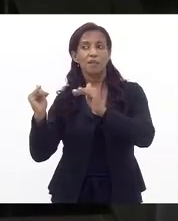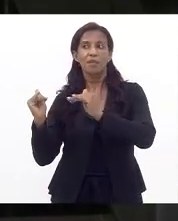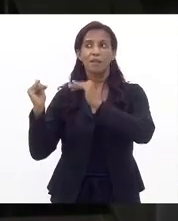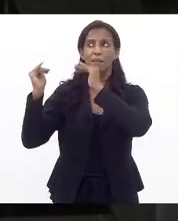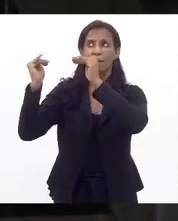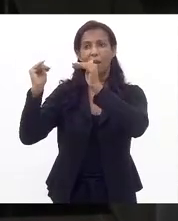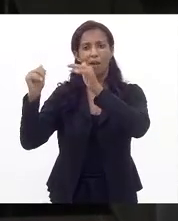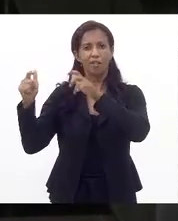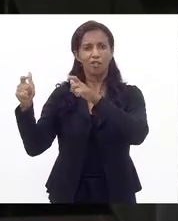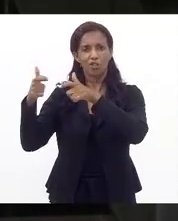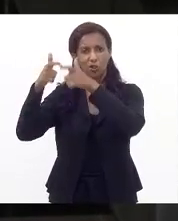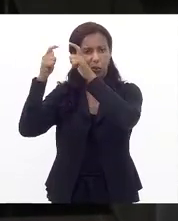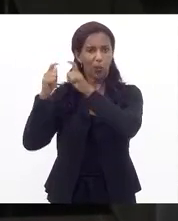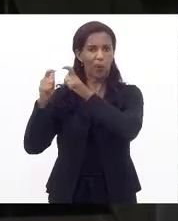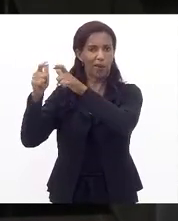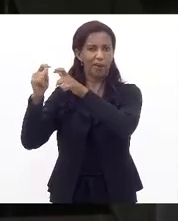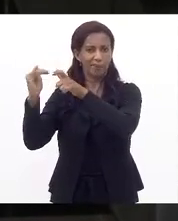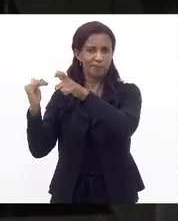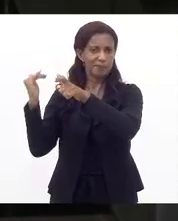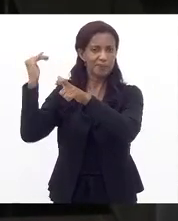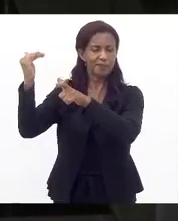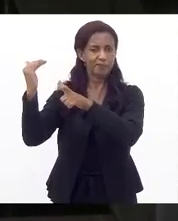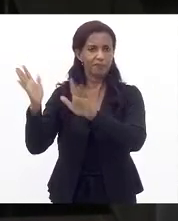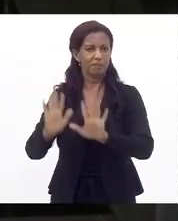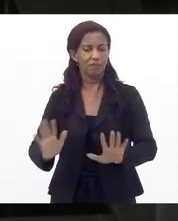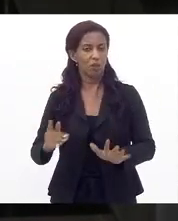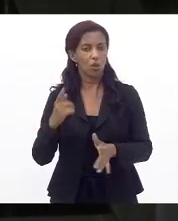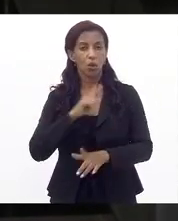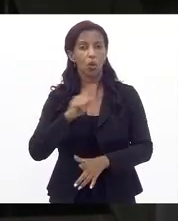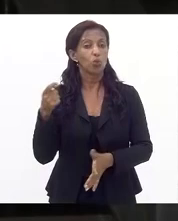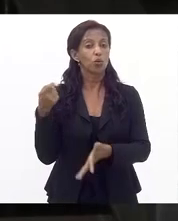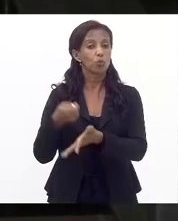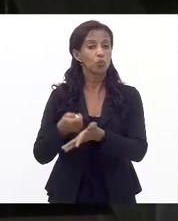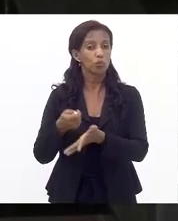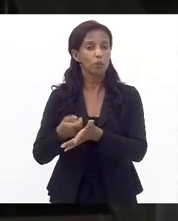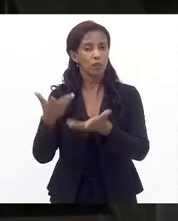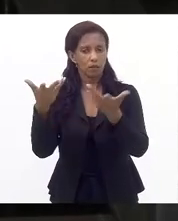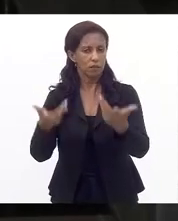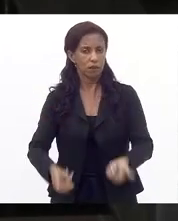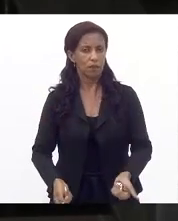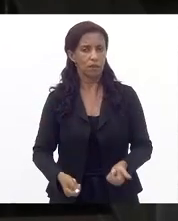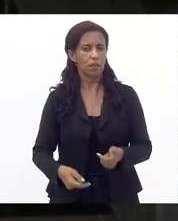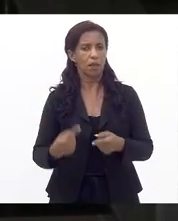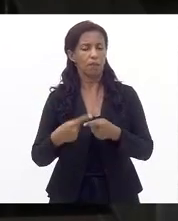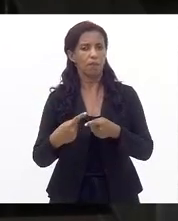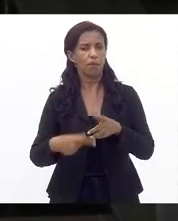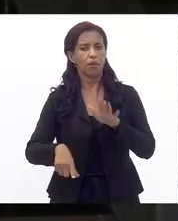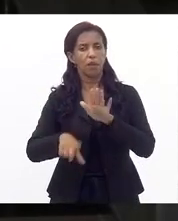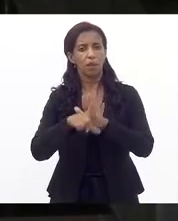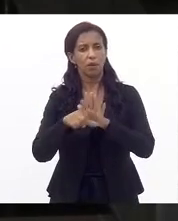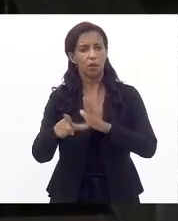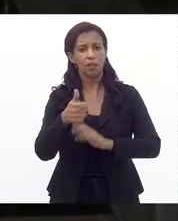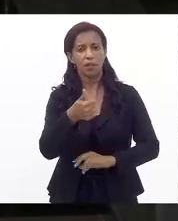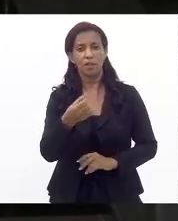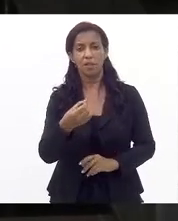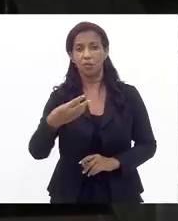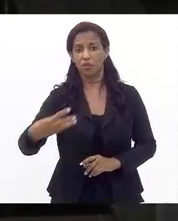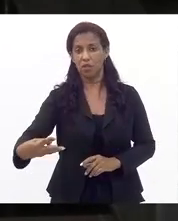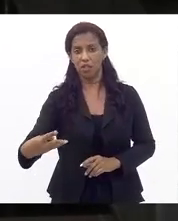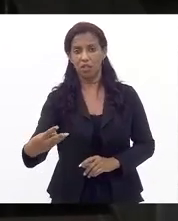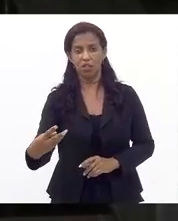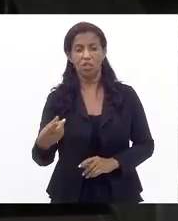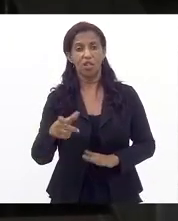sem pedir aos servidores servidores do Estado aquilo que nós não somos obrigados a fazer porque não é a lei é só 103 que